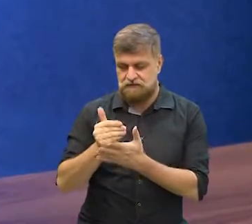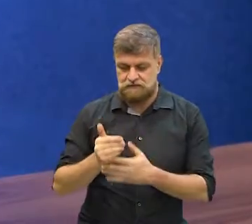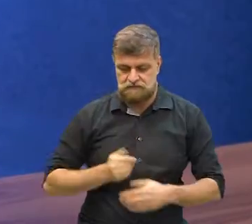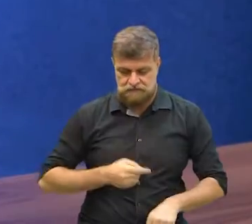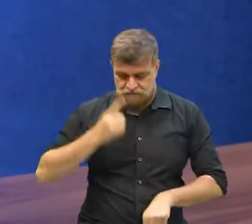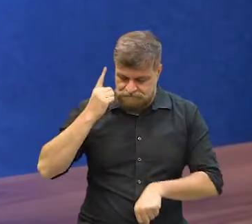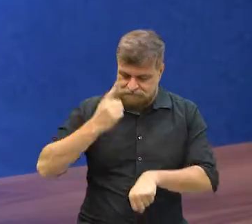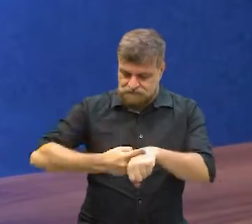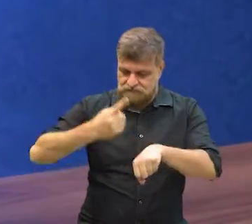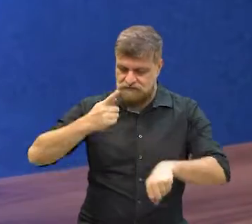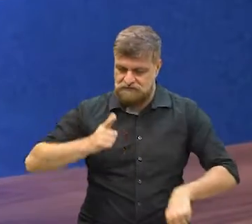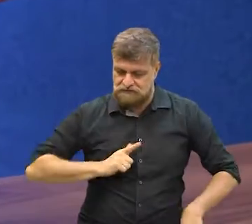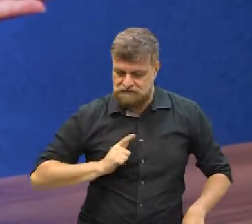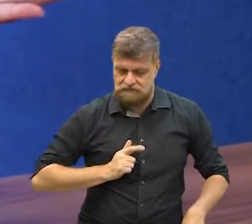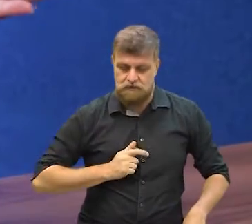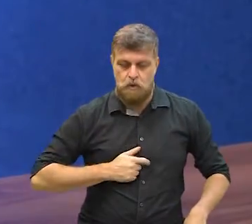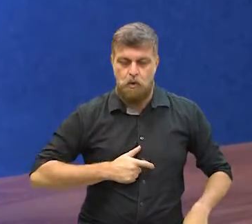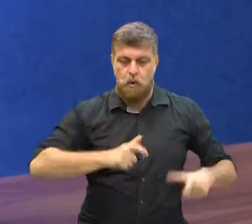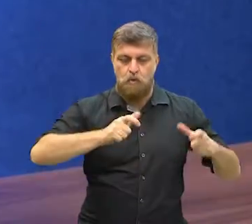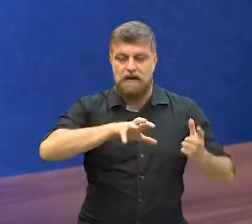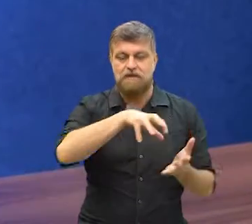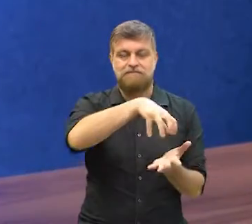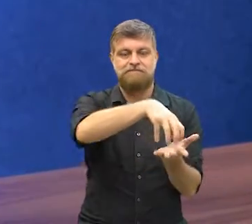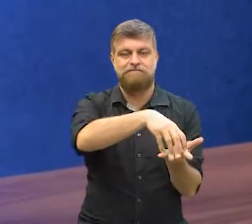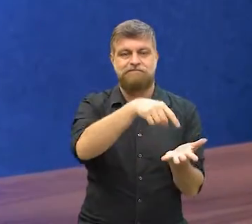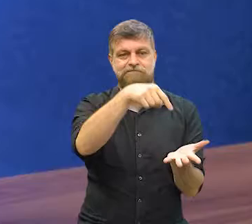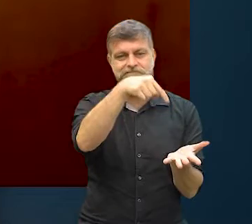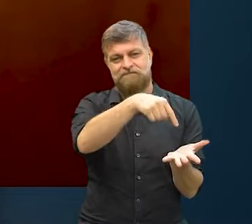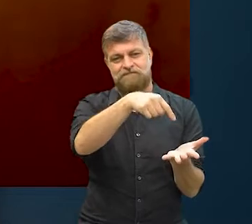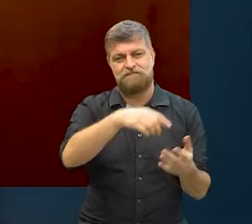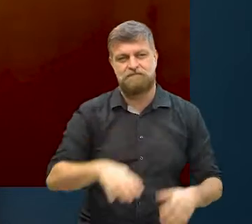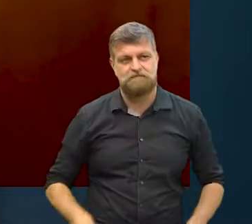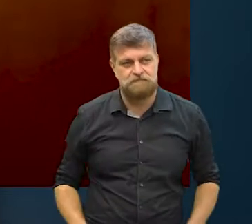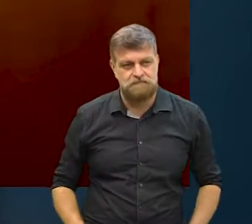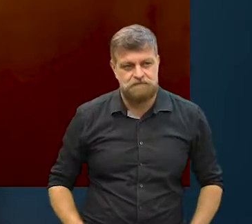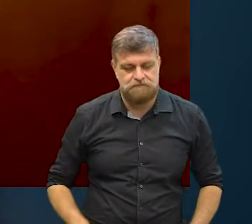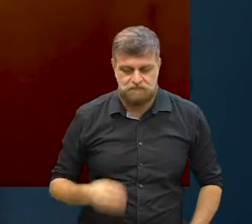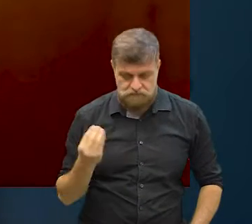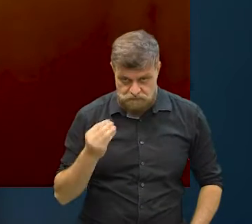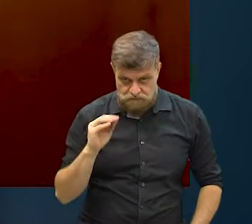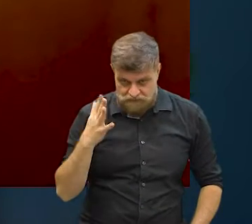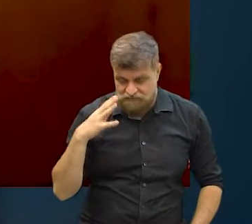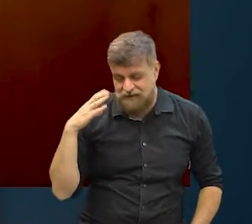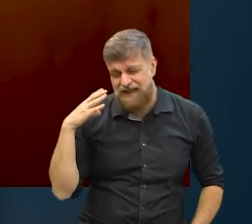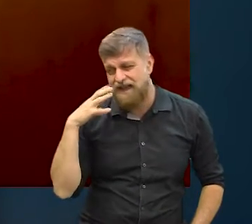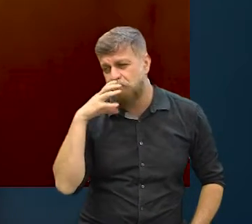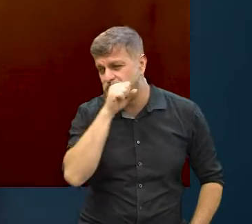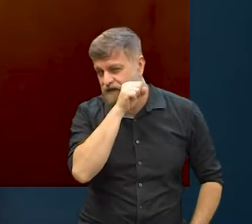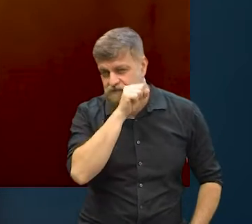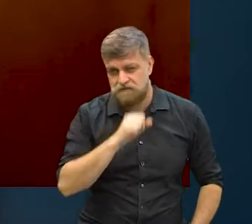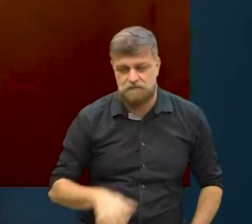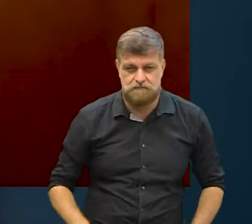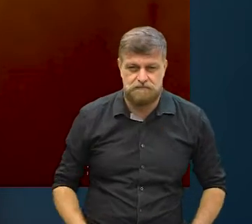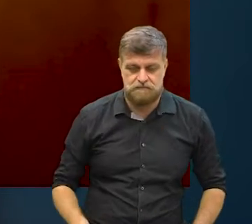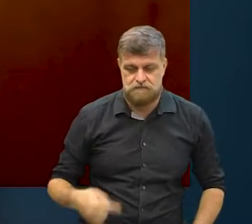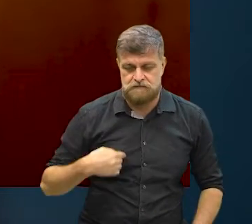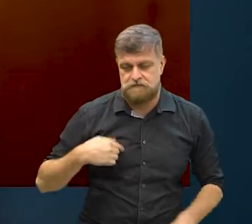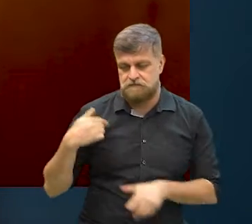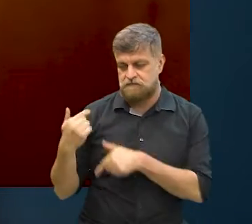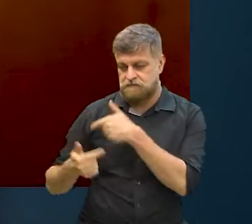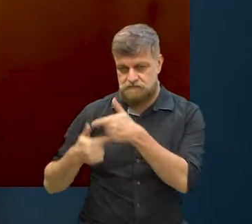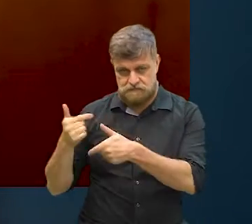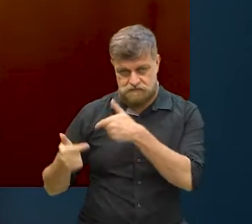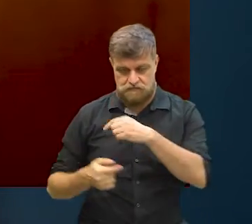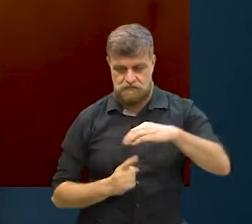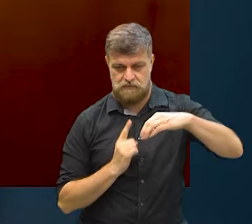você falou, é hora de ter um espaço? Me conta essa parte. Menina, foi assim, muito rápido. Eu já